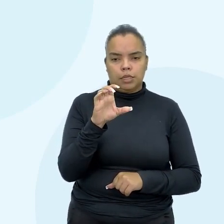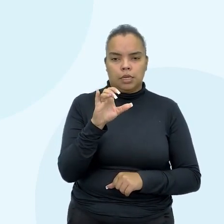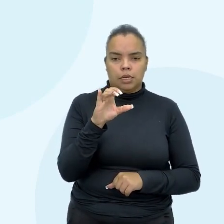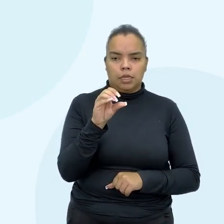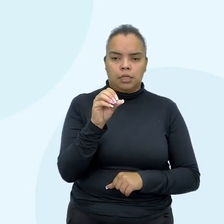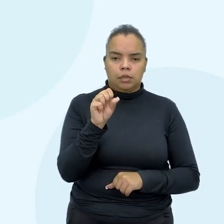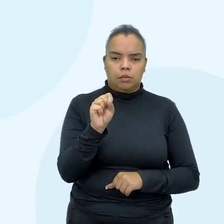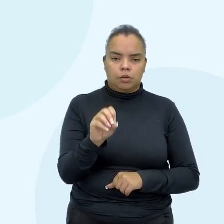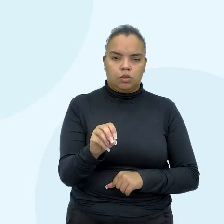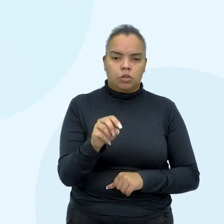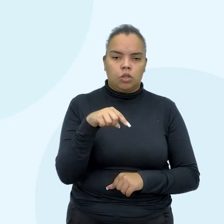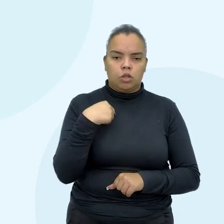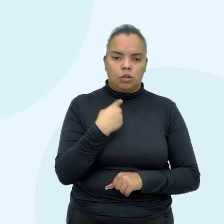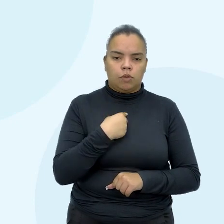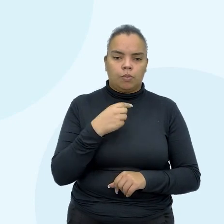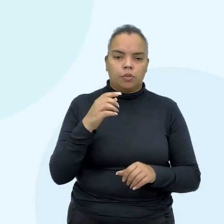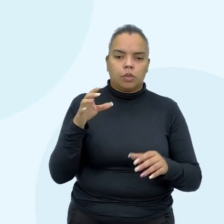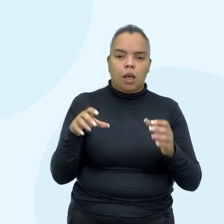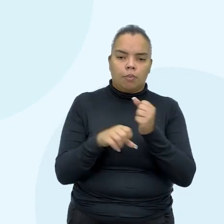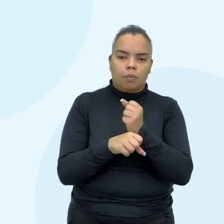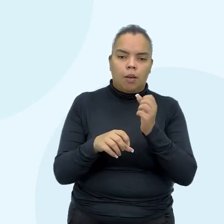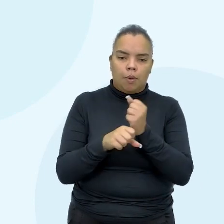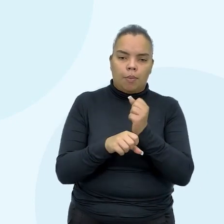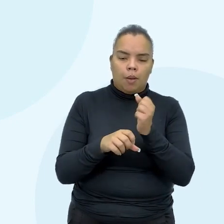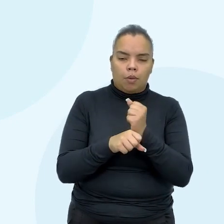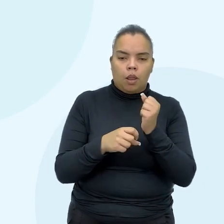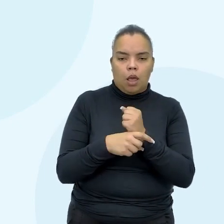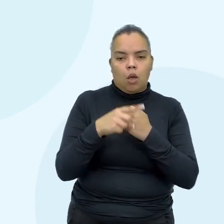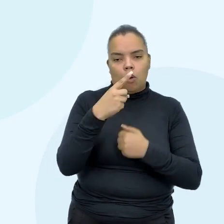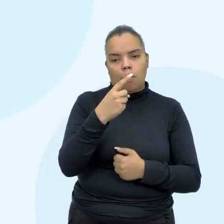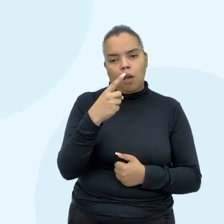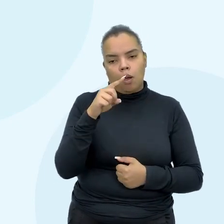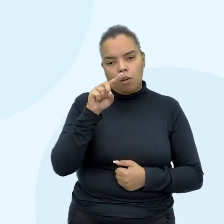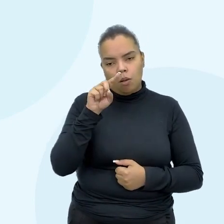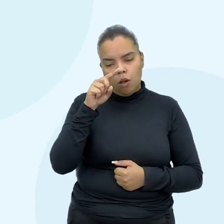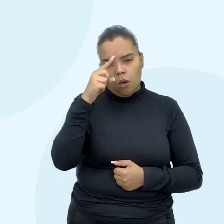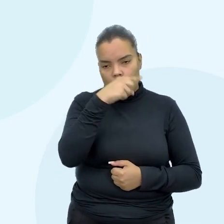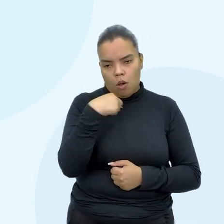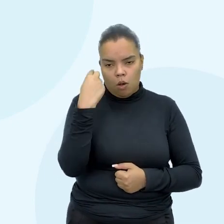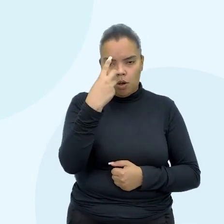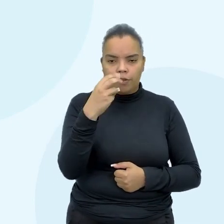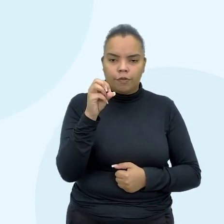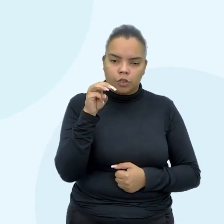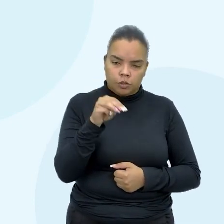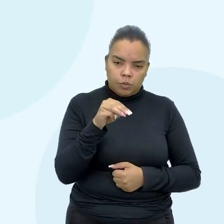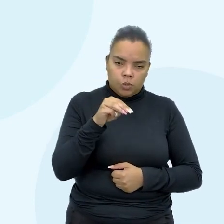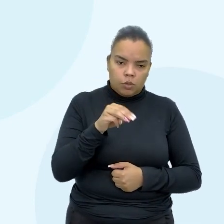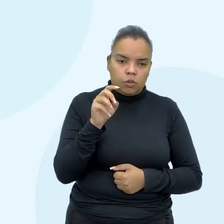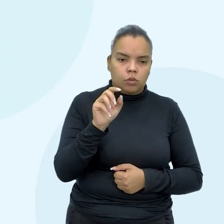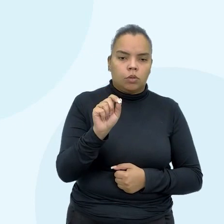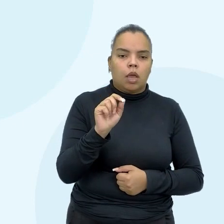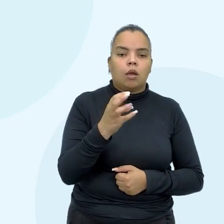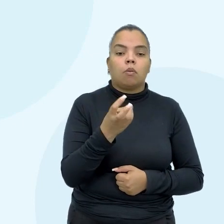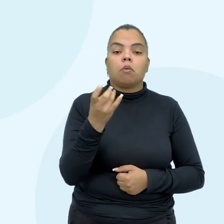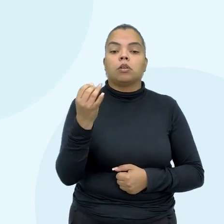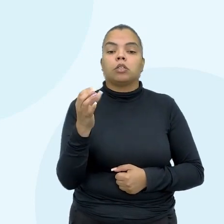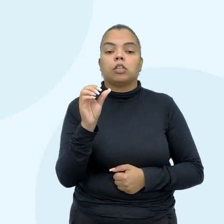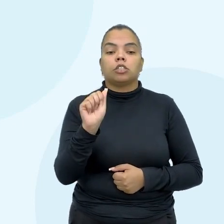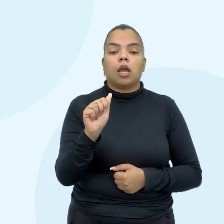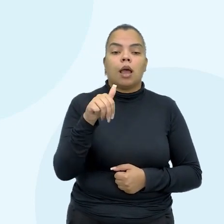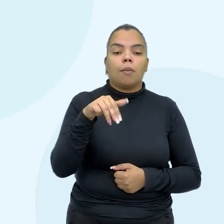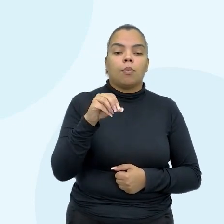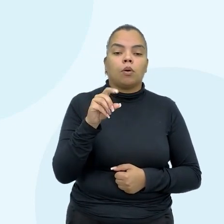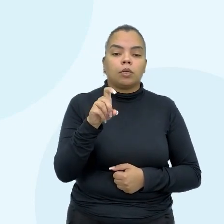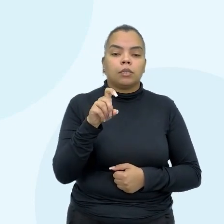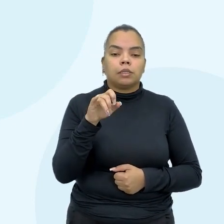para 1 hora e 20 minutos, por exemplo, a seguir. Também vamos considerar que após 1 hora e 20 minutos, a quantidade de amoxicilina